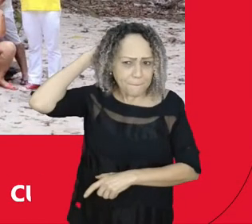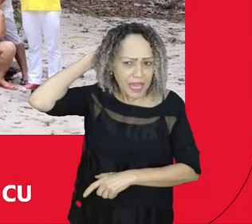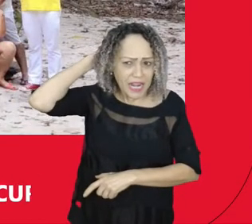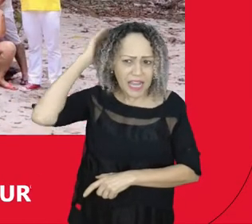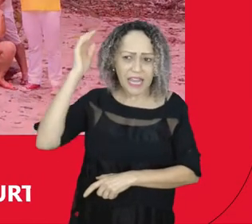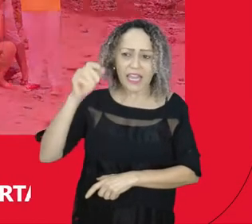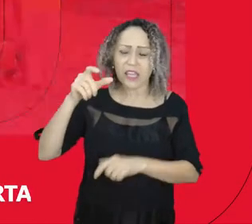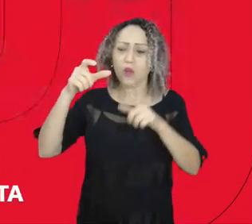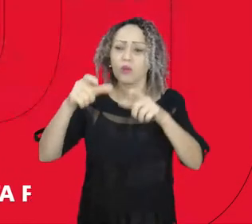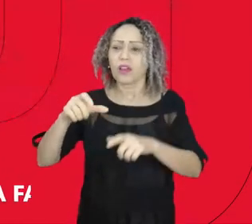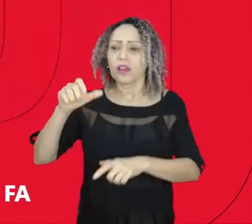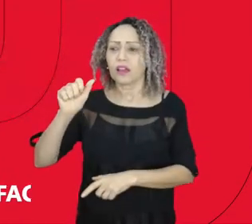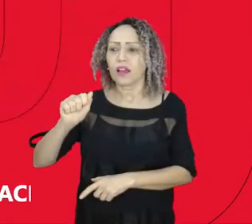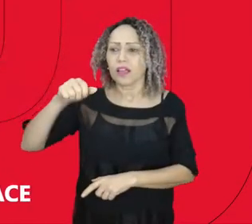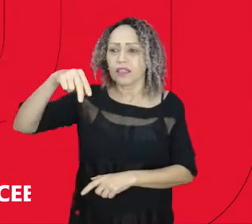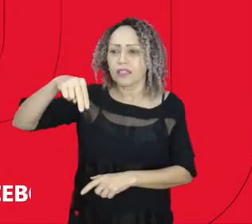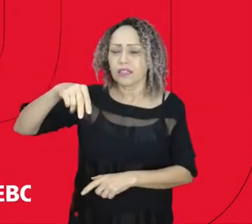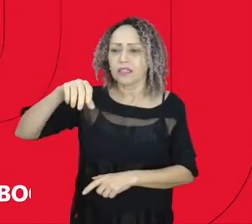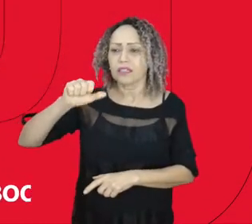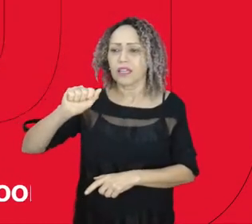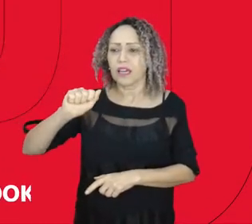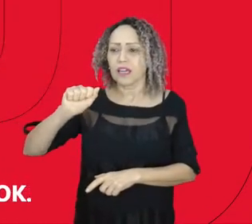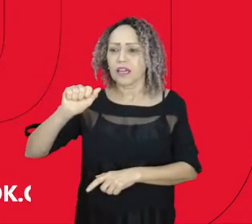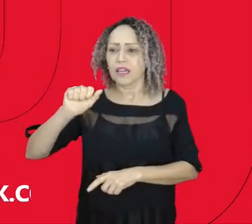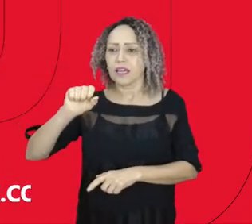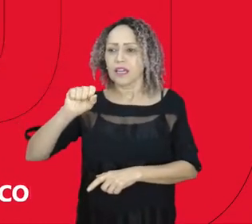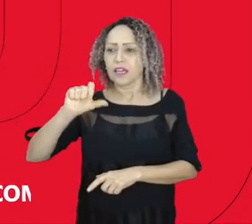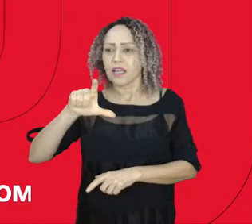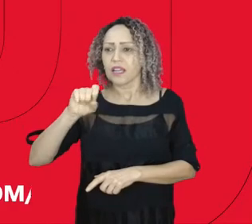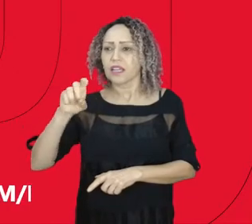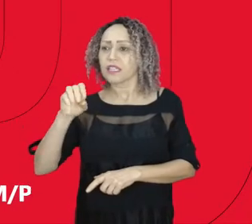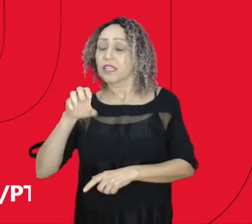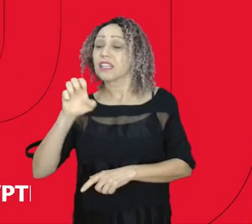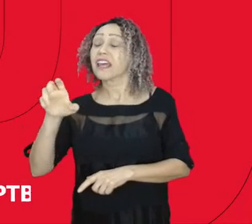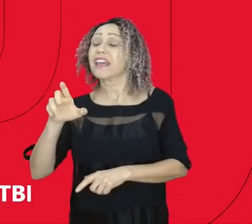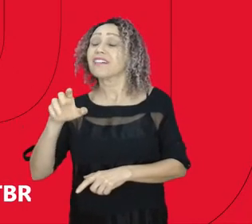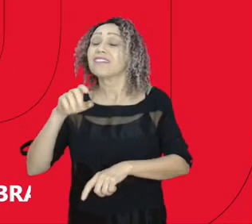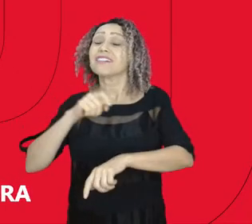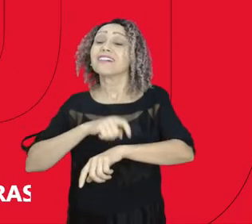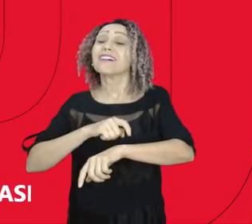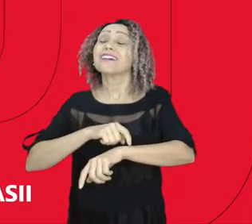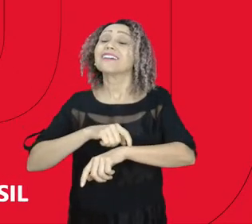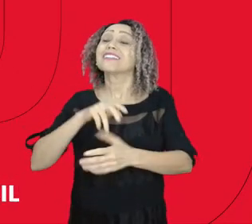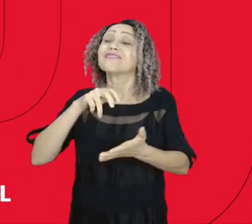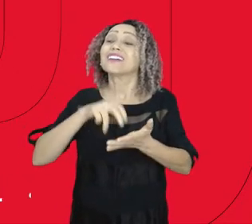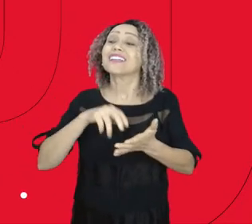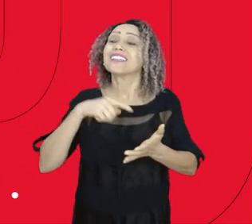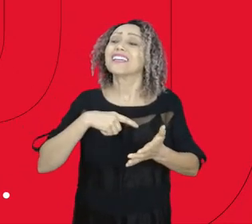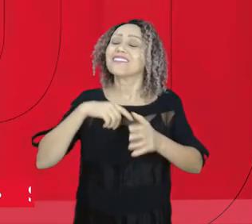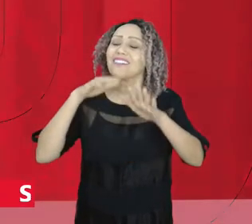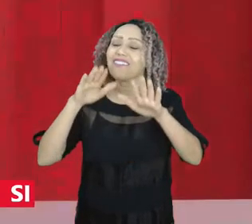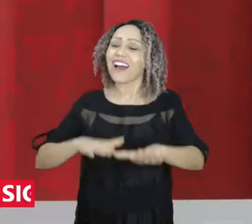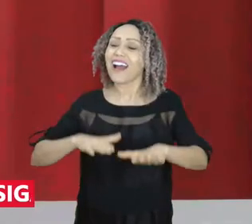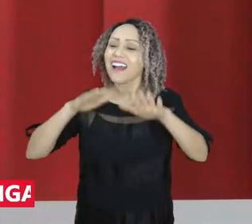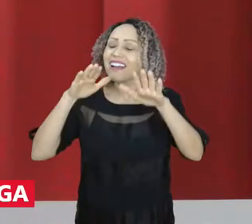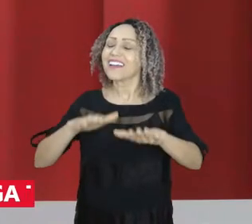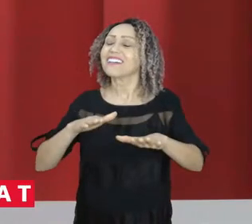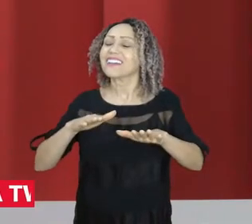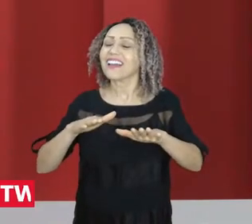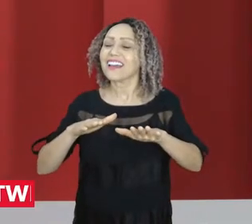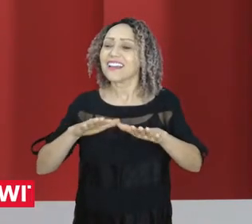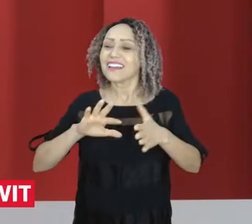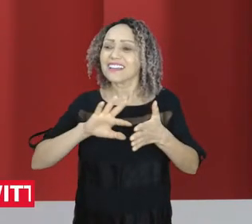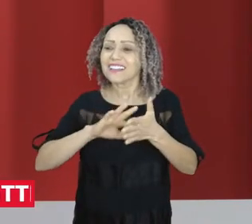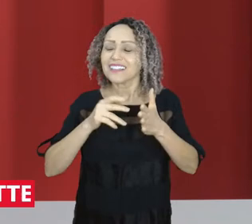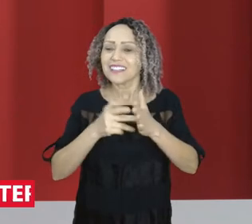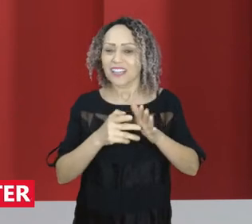Teve atividade pela manhã com as crianças e o tema era Lula 13. Olha que coisa linda esse Dia das Crianças com o tema